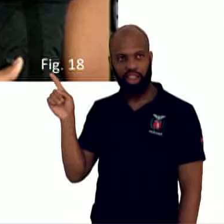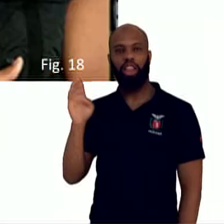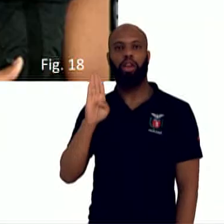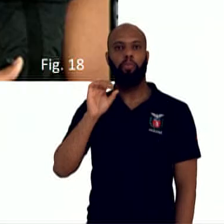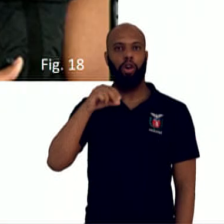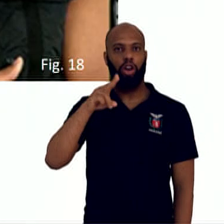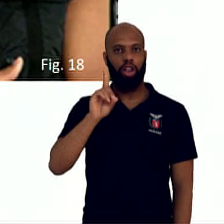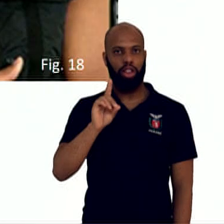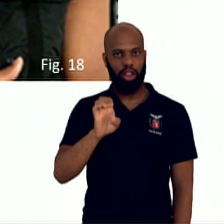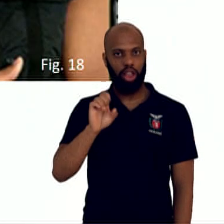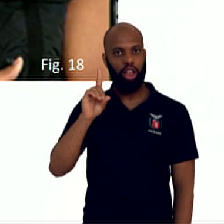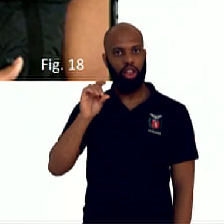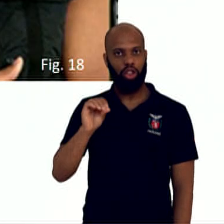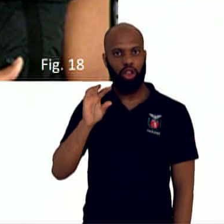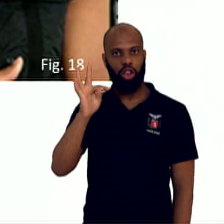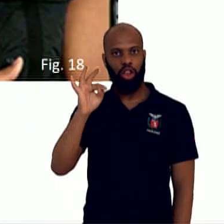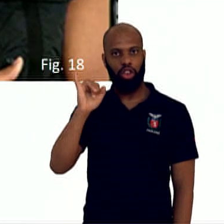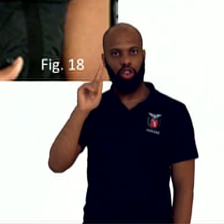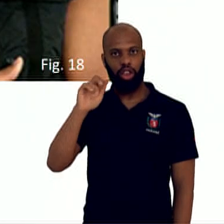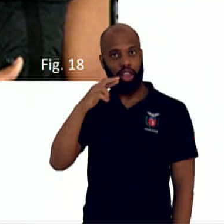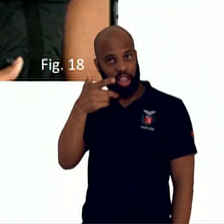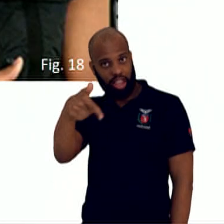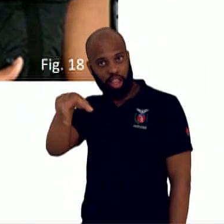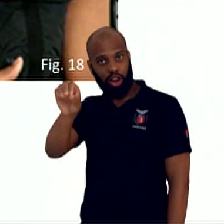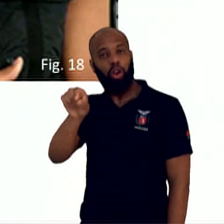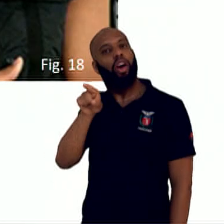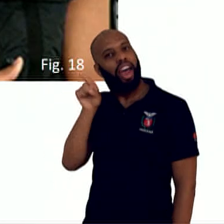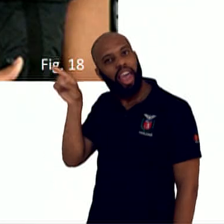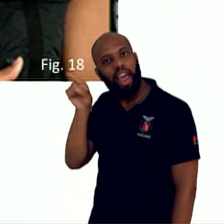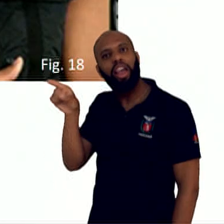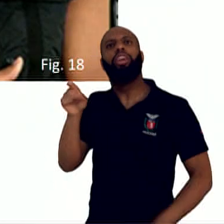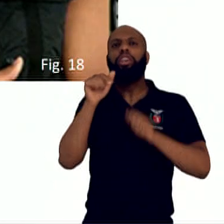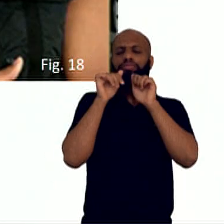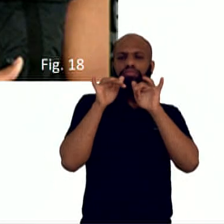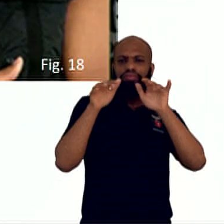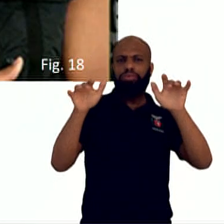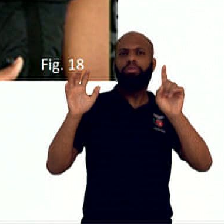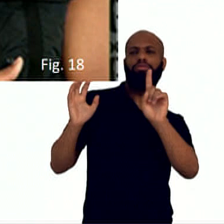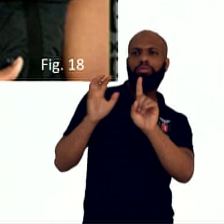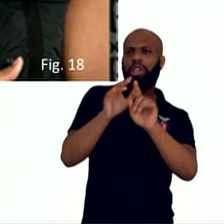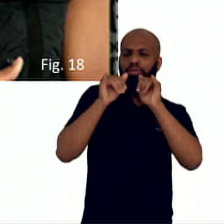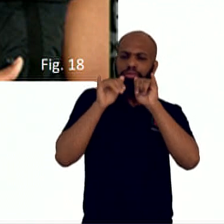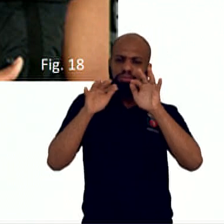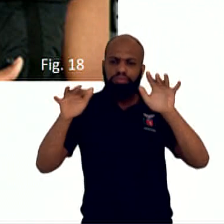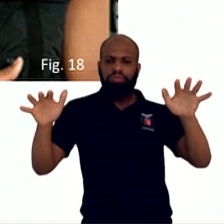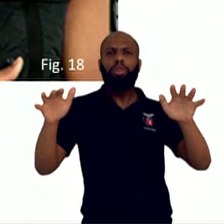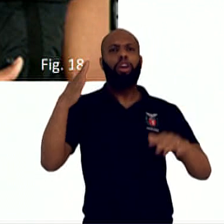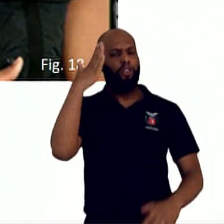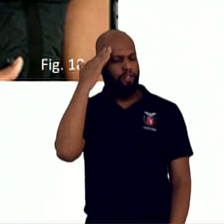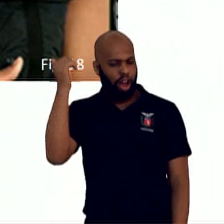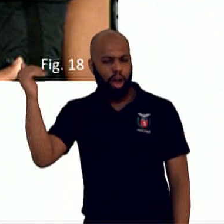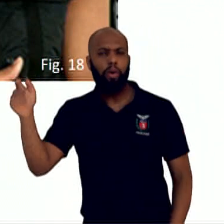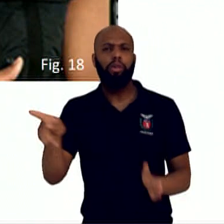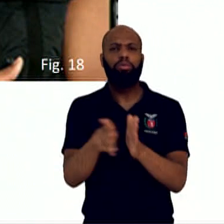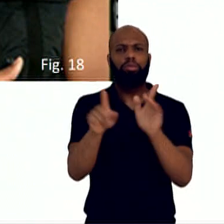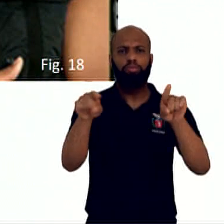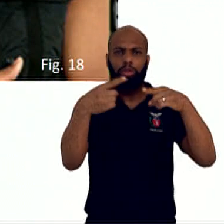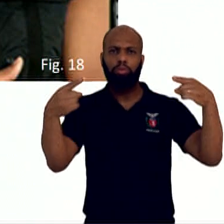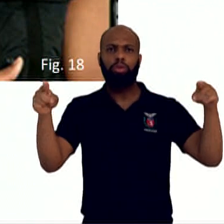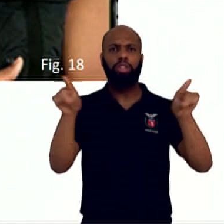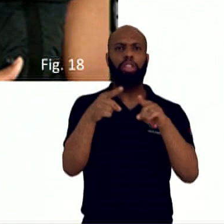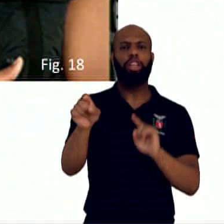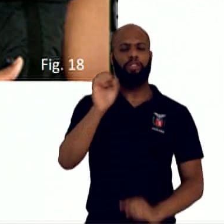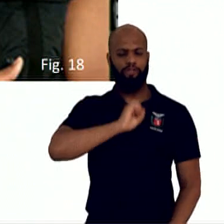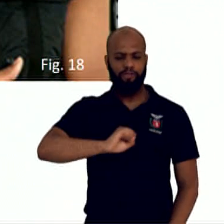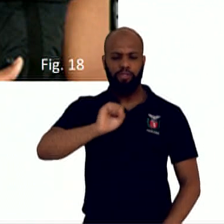pessoal, que desbancou as paradas de sucesso com suas músicas e espalhou o funk por todo o Brasil,